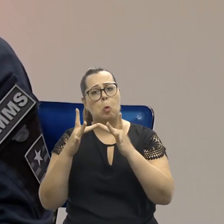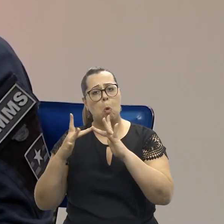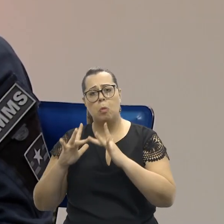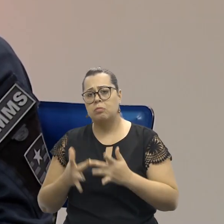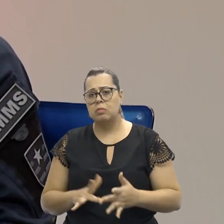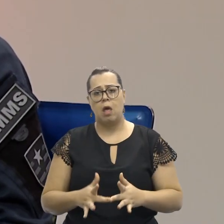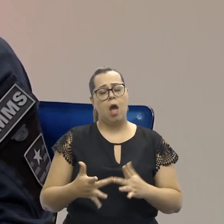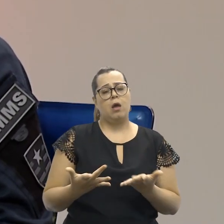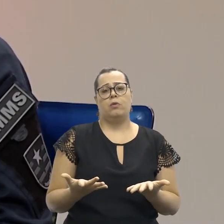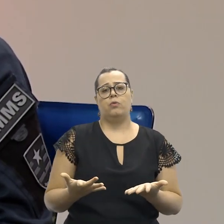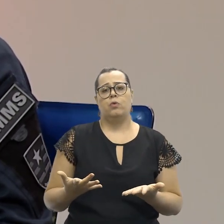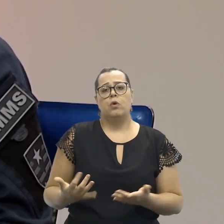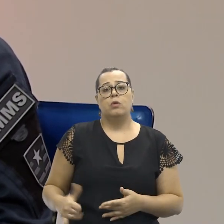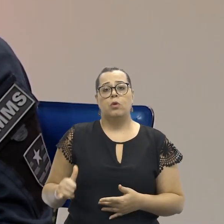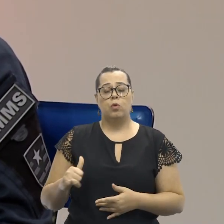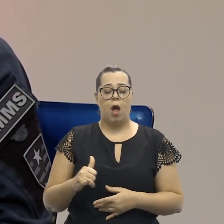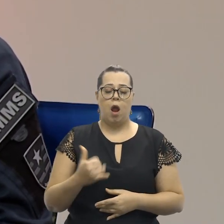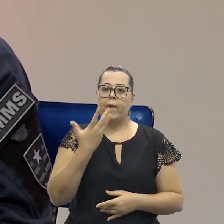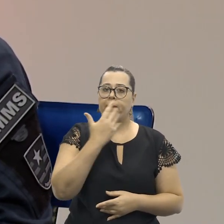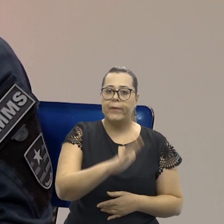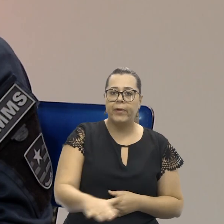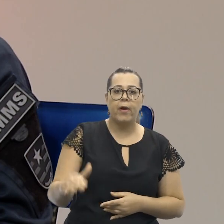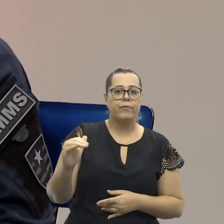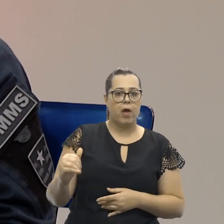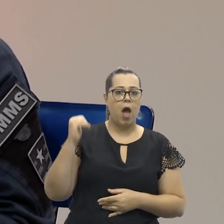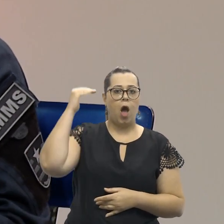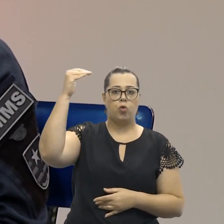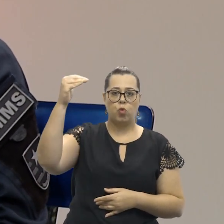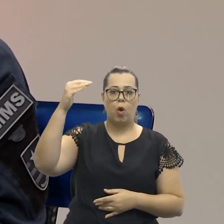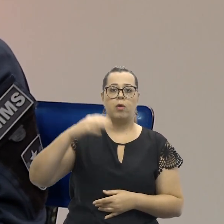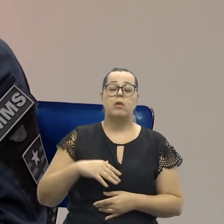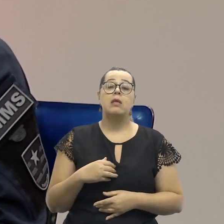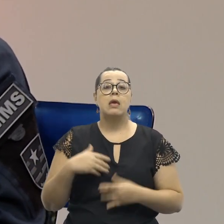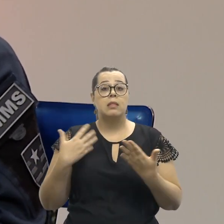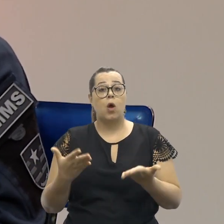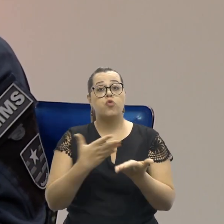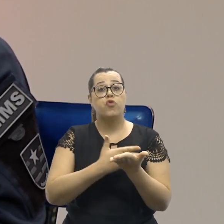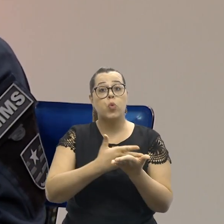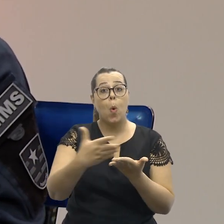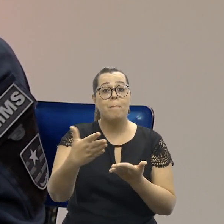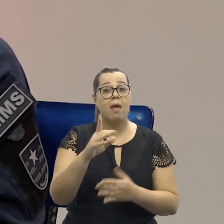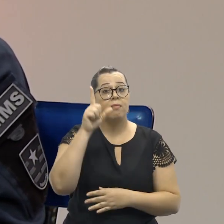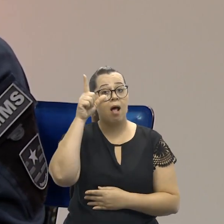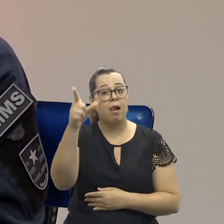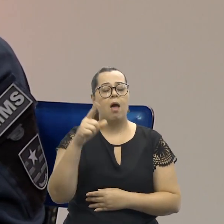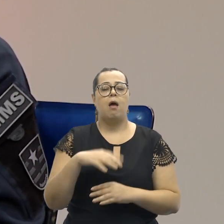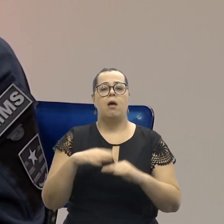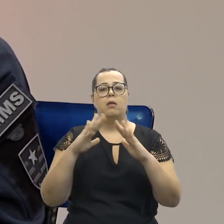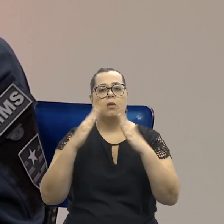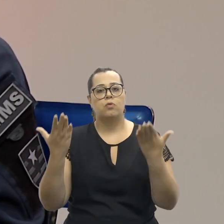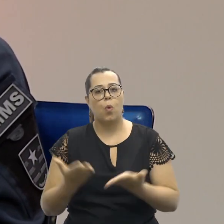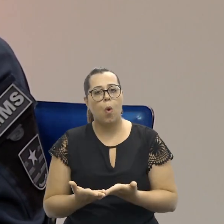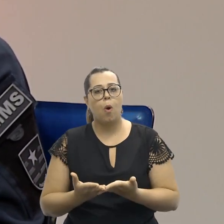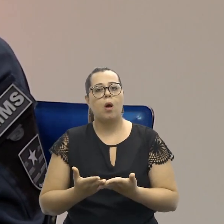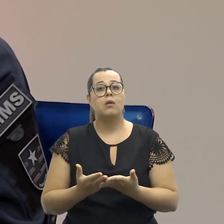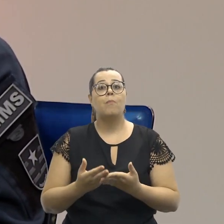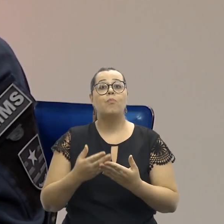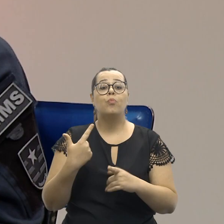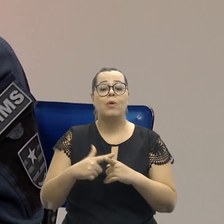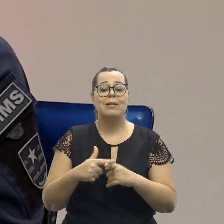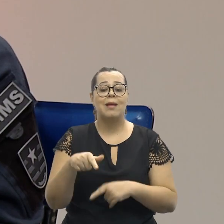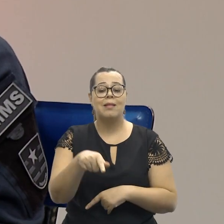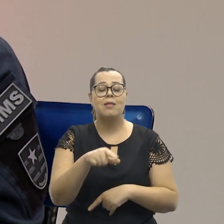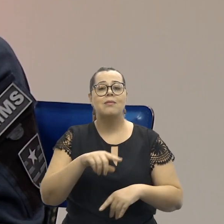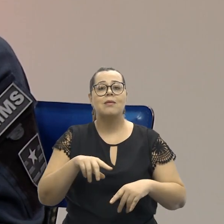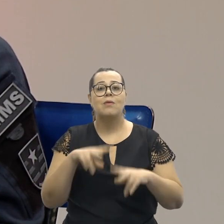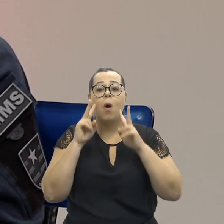adultos. E aí a gente tem como parceria, né, o advento das palestras nas escolas é chamar a atenção para aqueles que podem ser